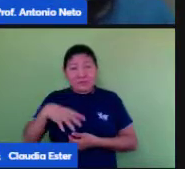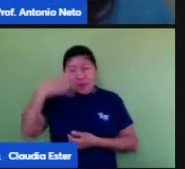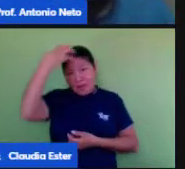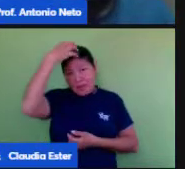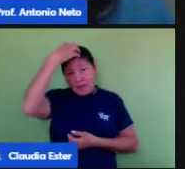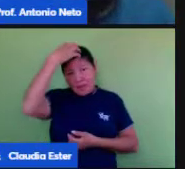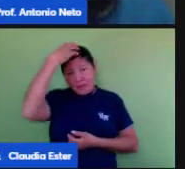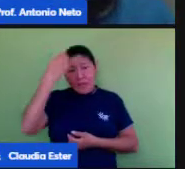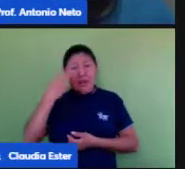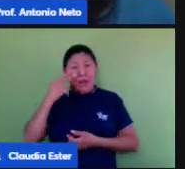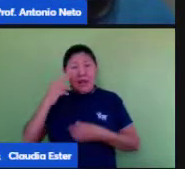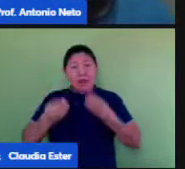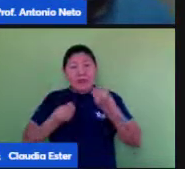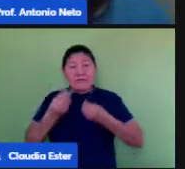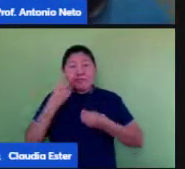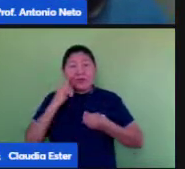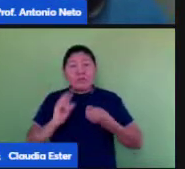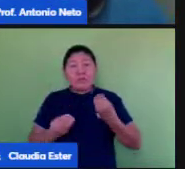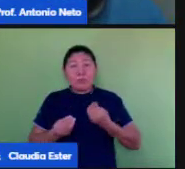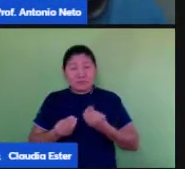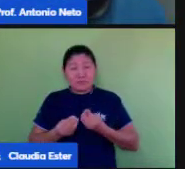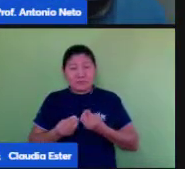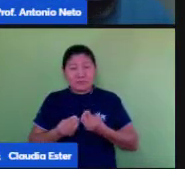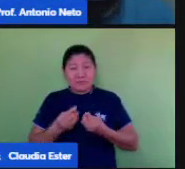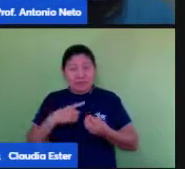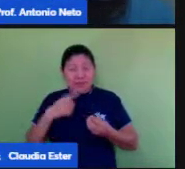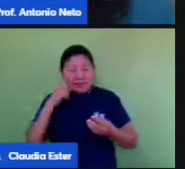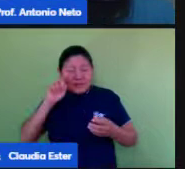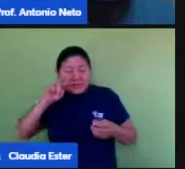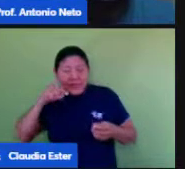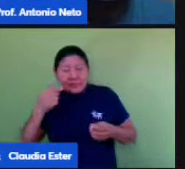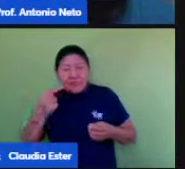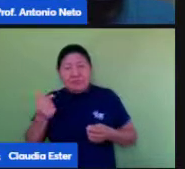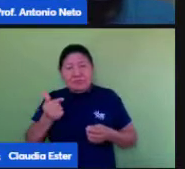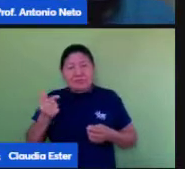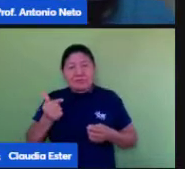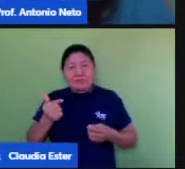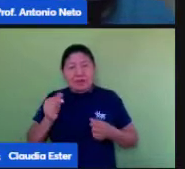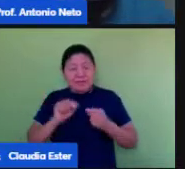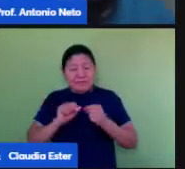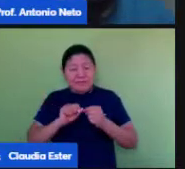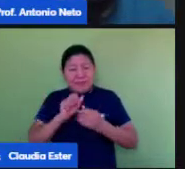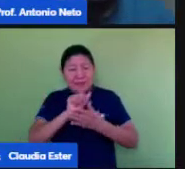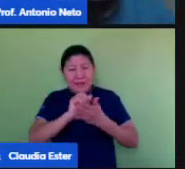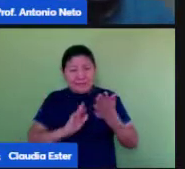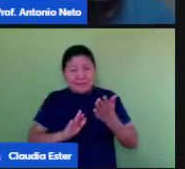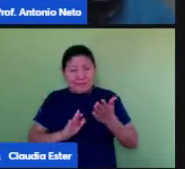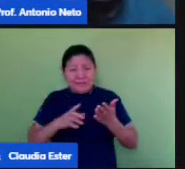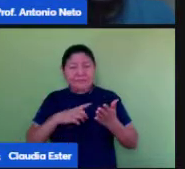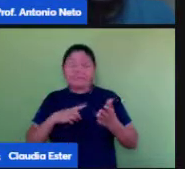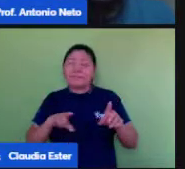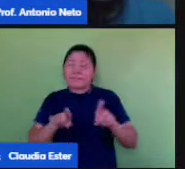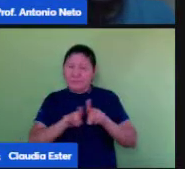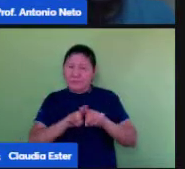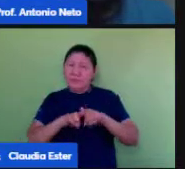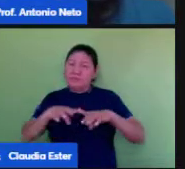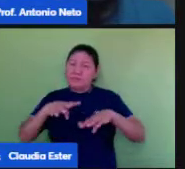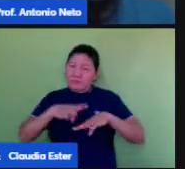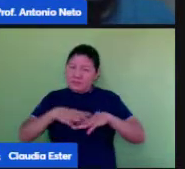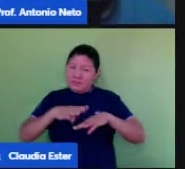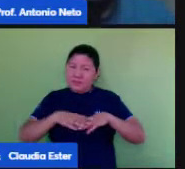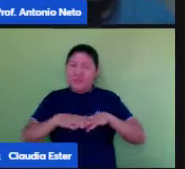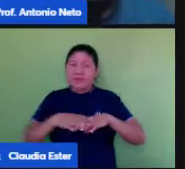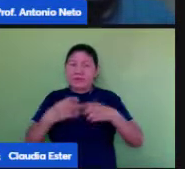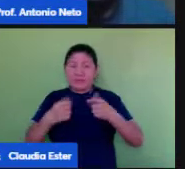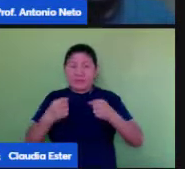escrita. E, em seguida, vem a atividade que refere-se à situação problema, que ele vai realizar um